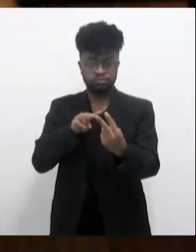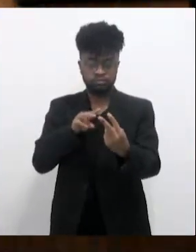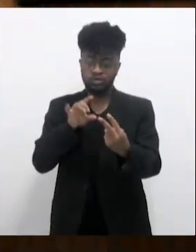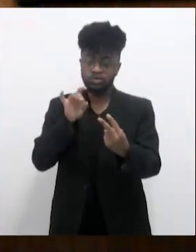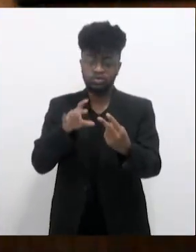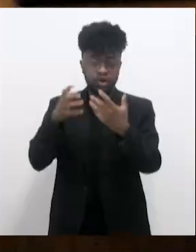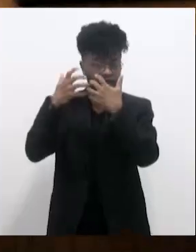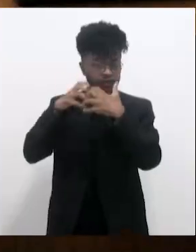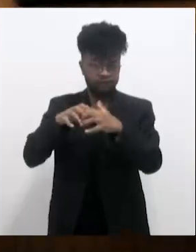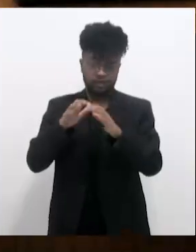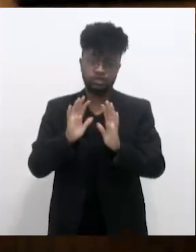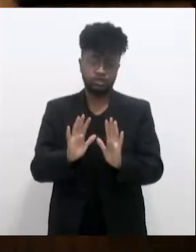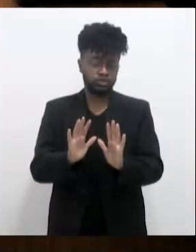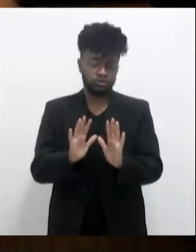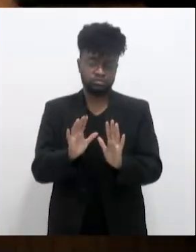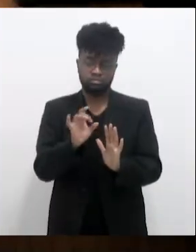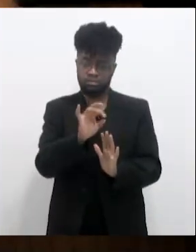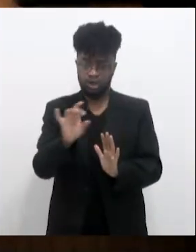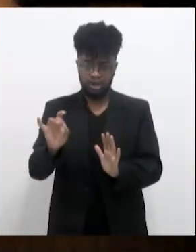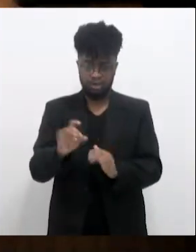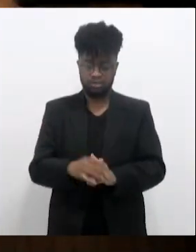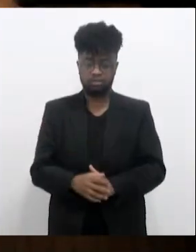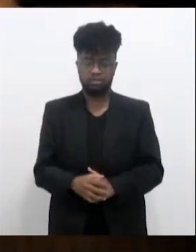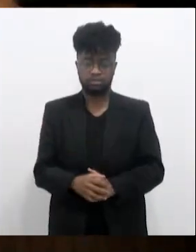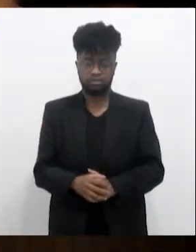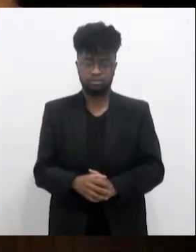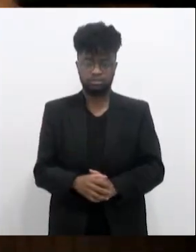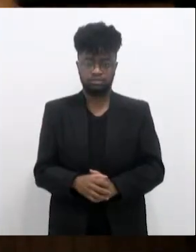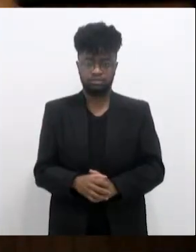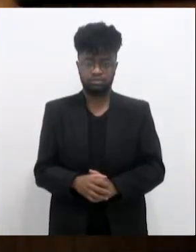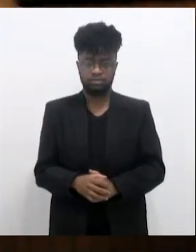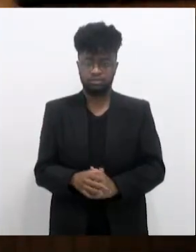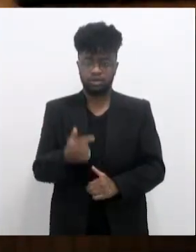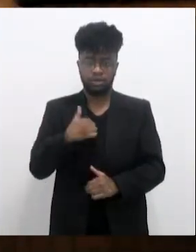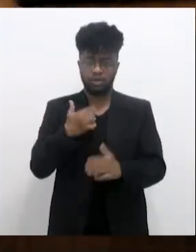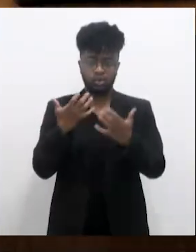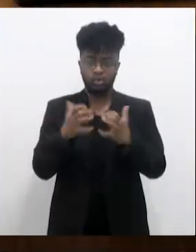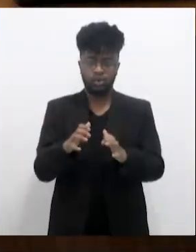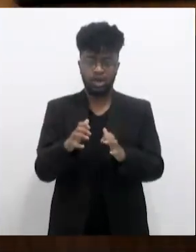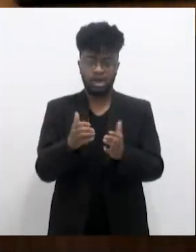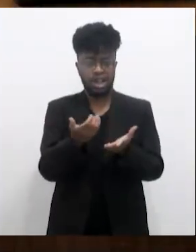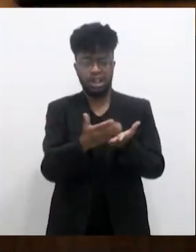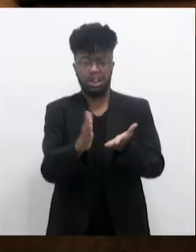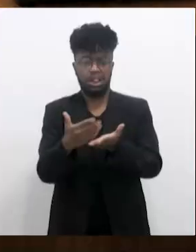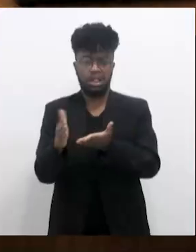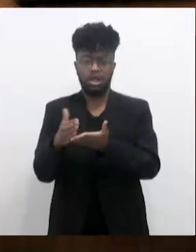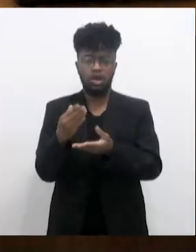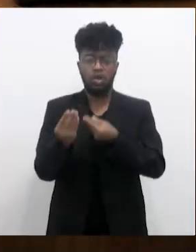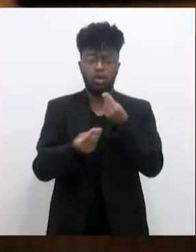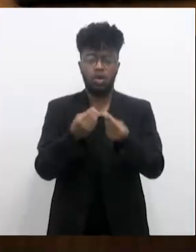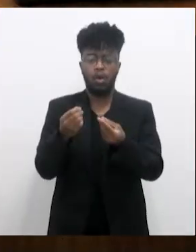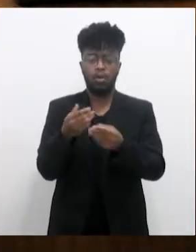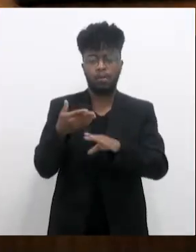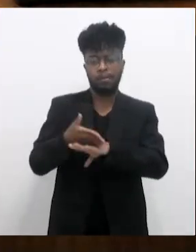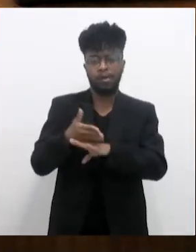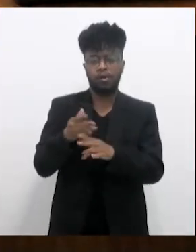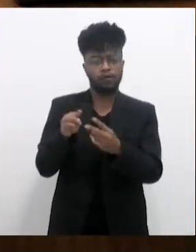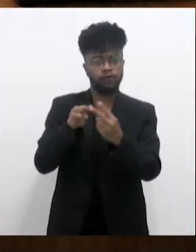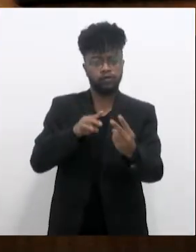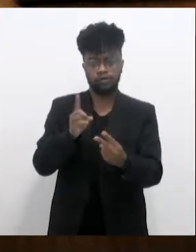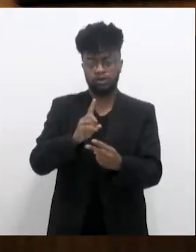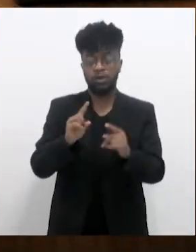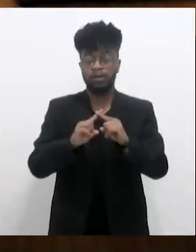para reflexão de todos nós, né? Não estou querendo eliminar essa forma, mas